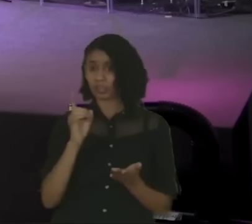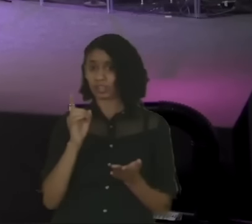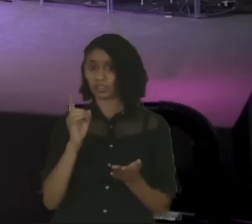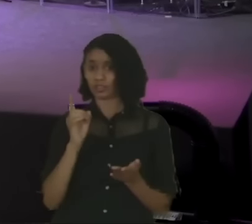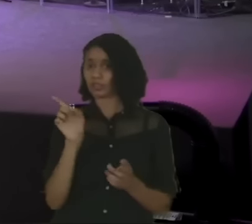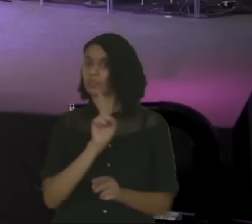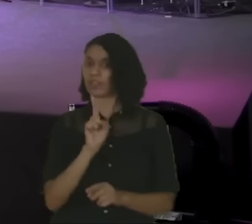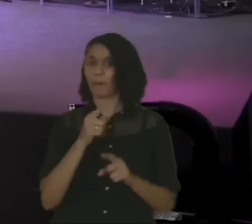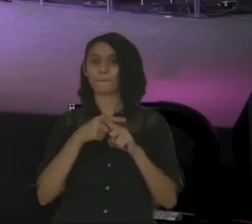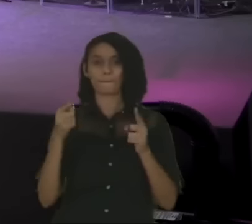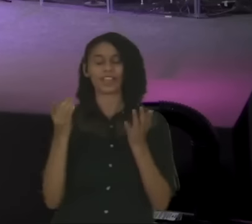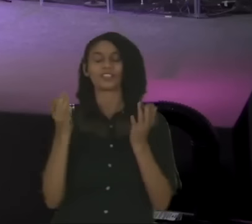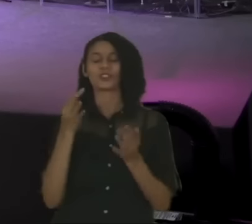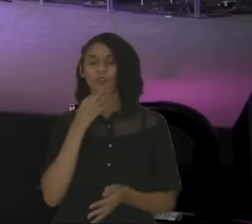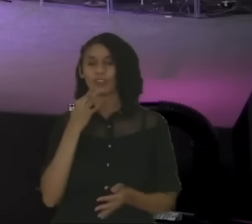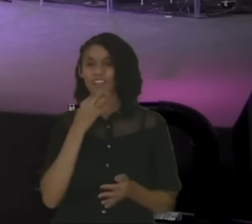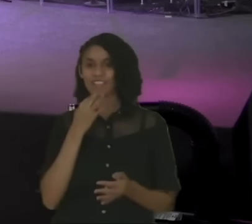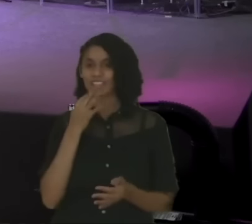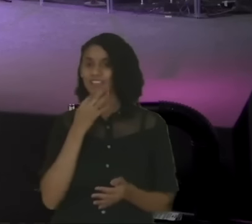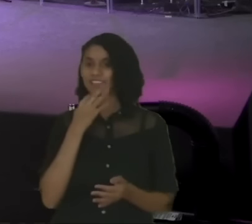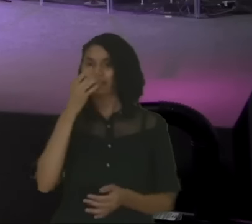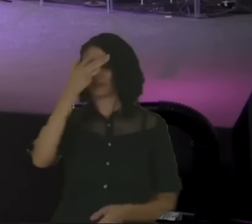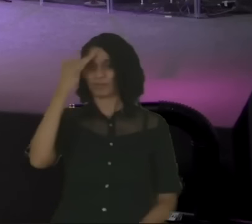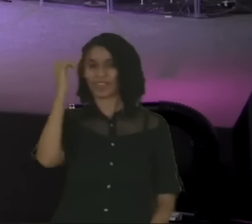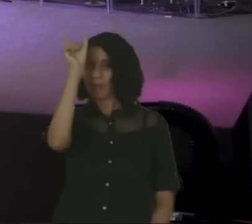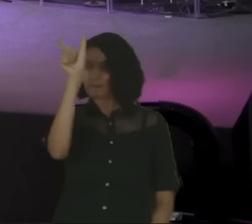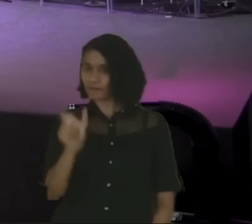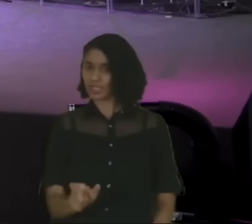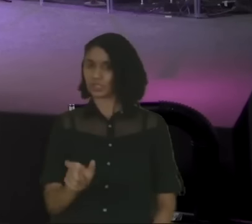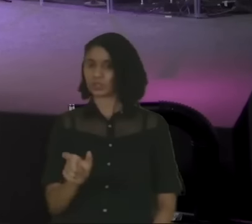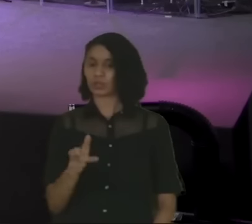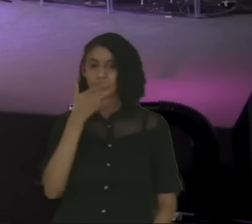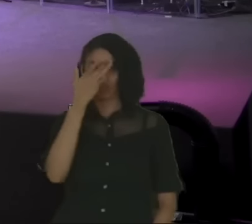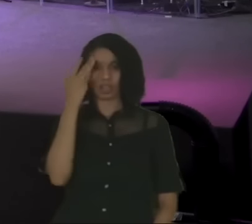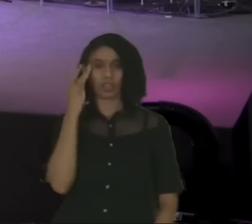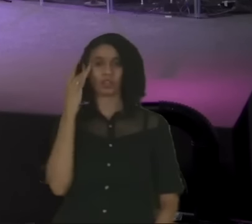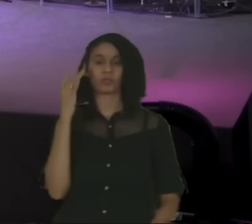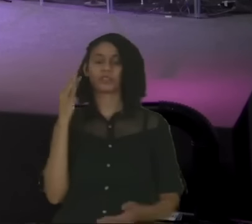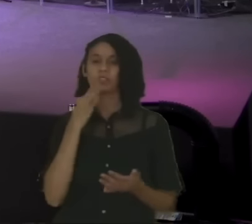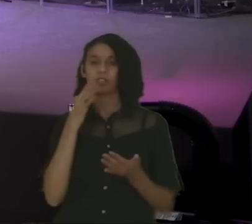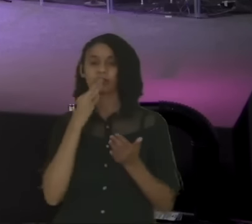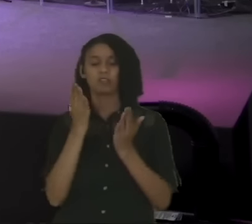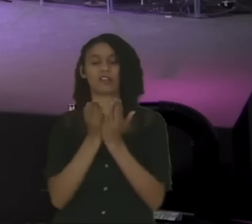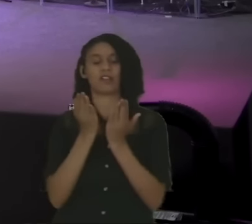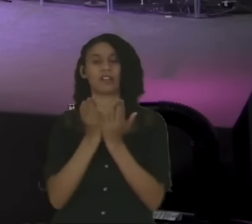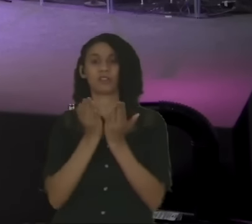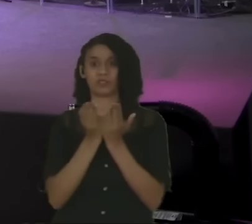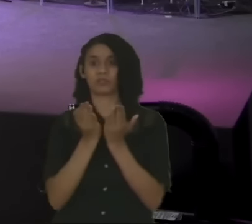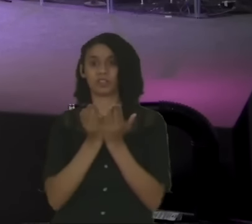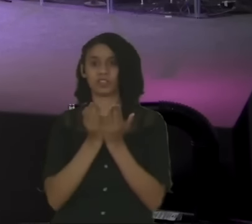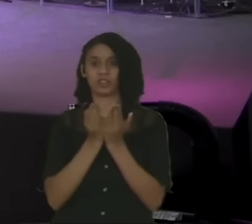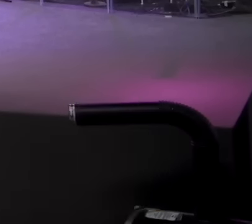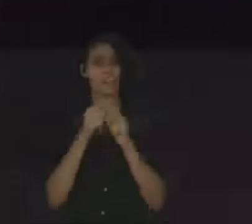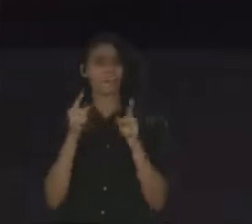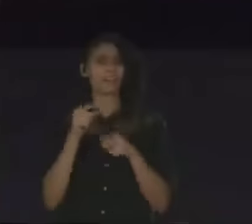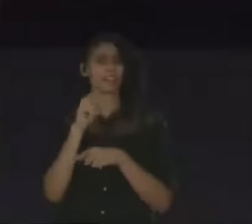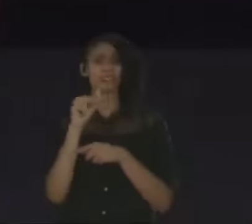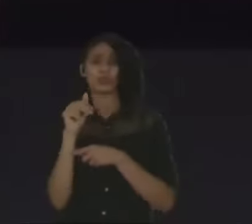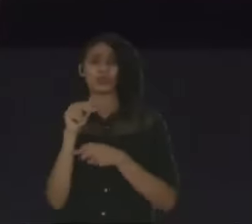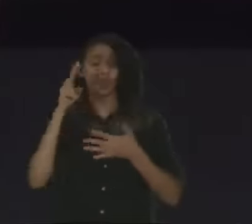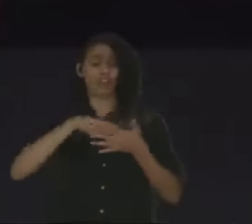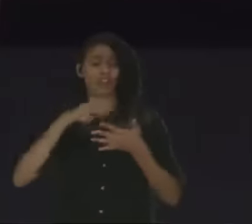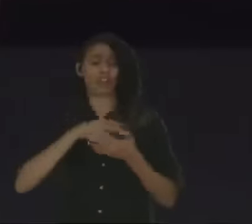fariseus é que eles dissecavam as escrituras não para conhecer o autor mas para conhecer o livro Nunca leram com